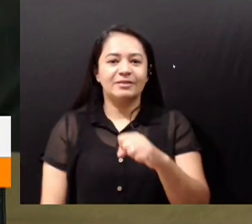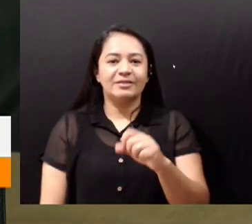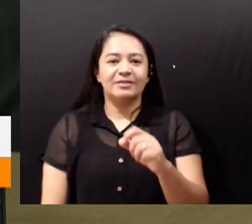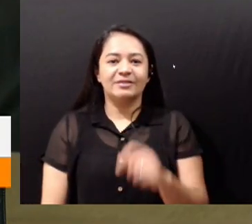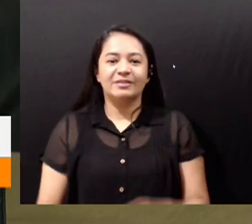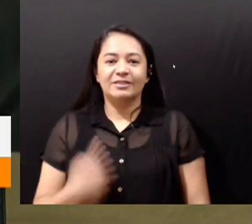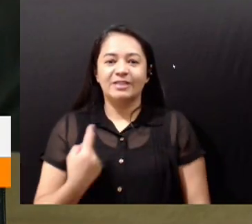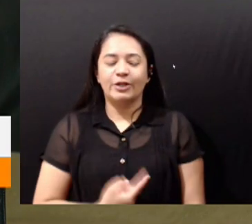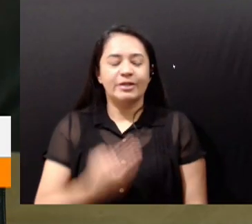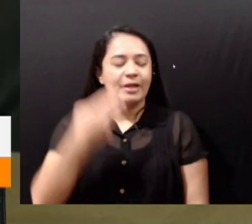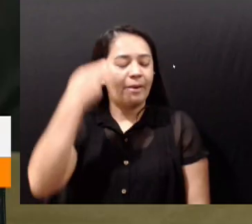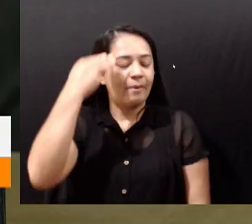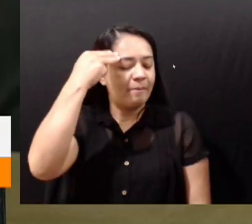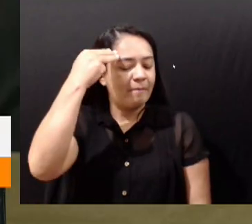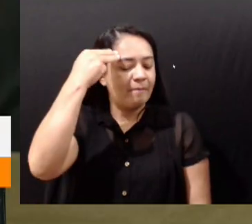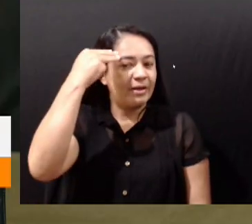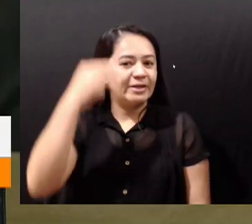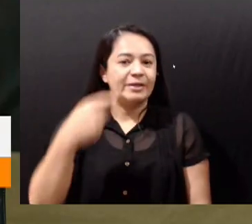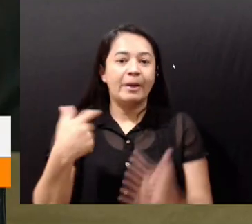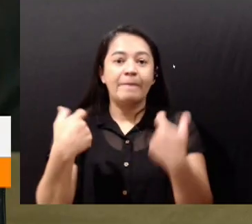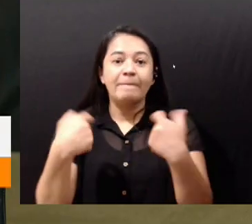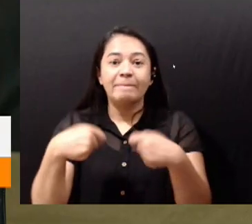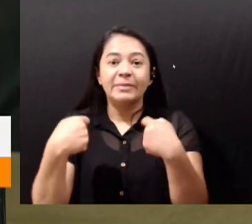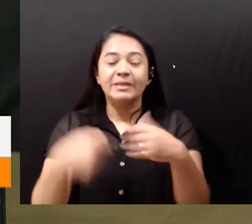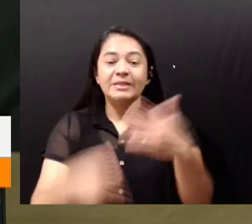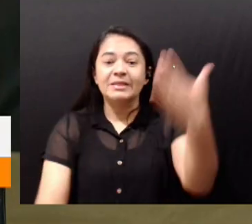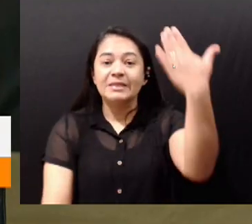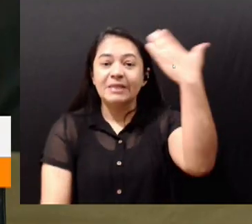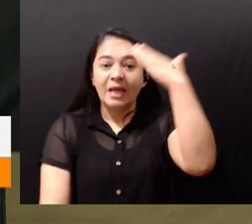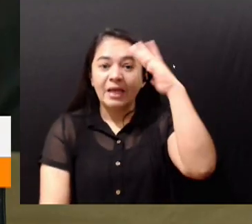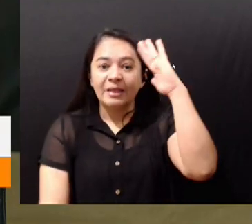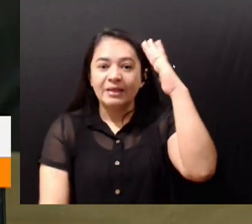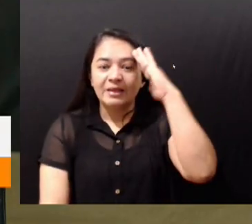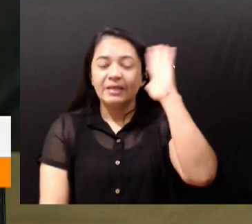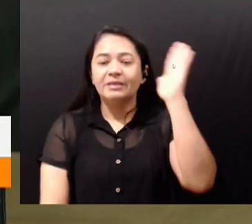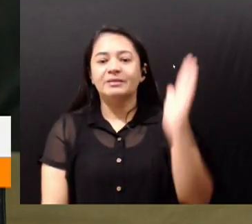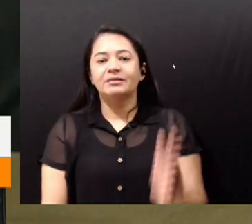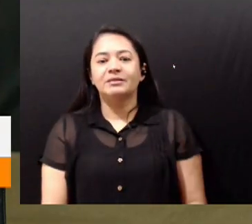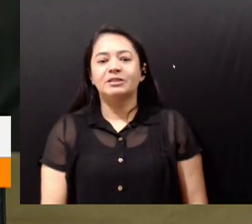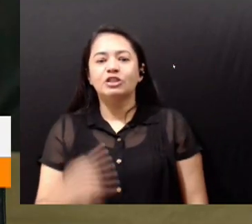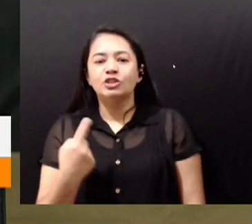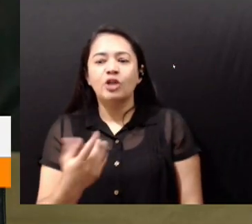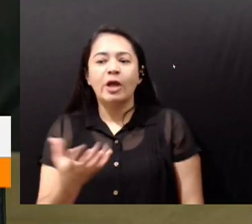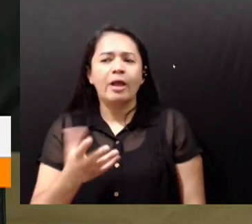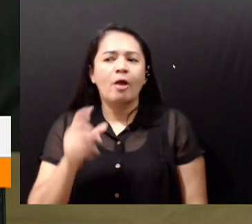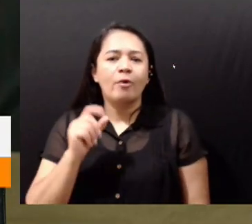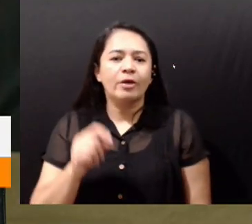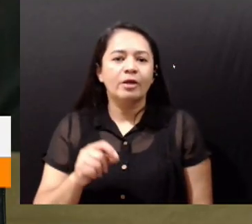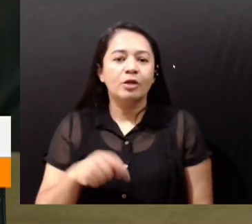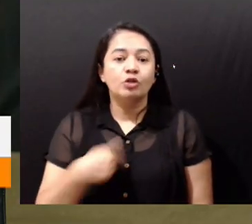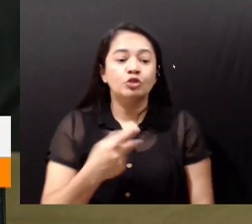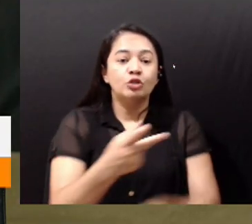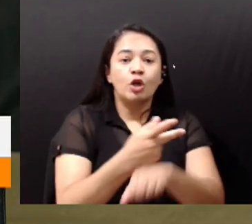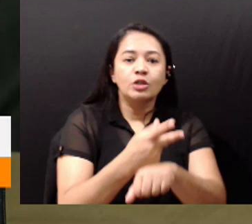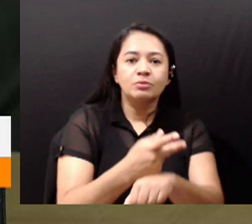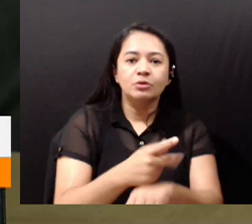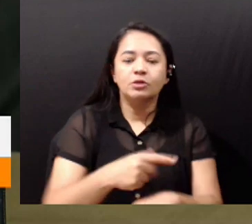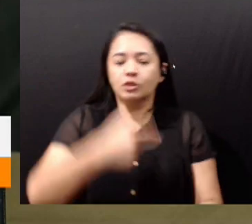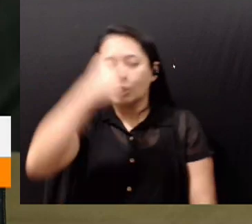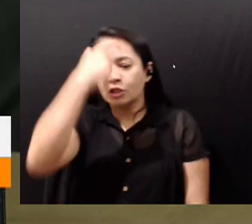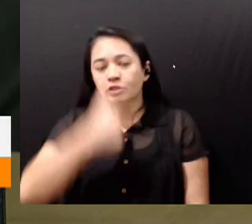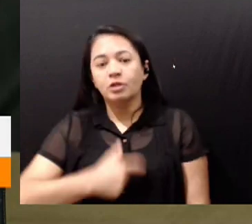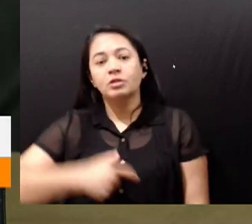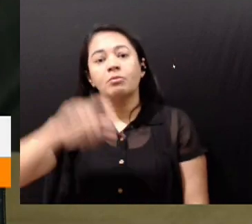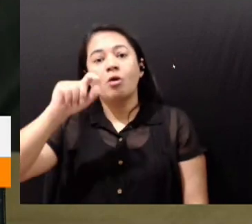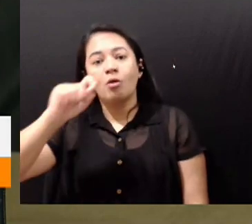A gente tem que entender e saber o que a gente quer, o que a gente busca e quem nós somos, né? Para a gente